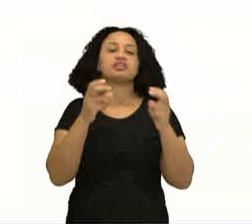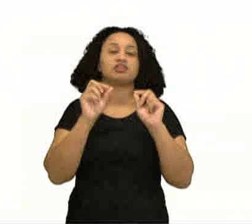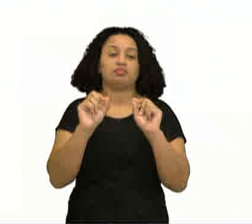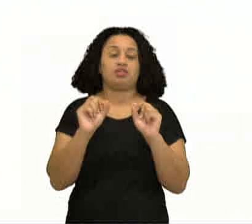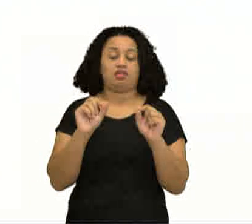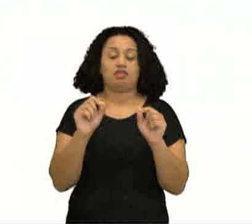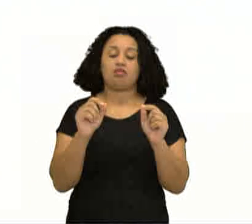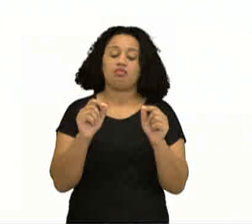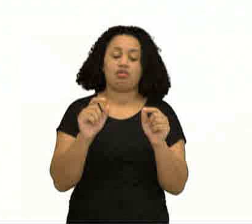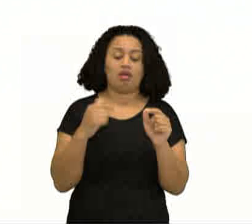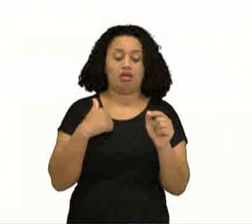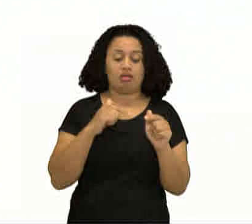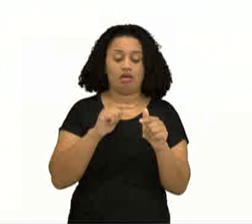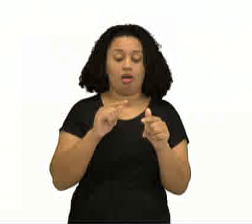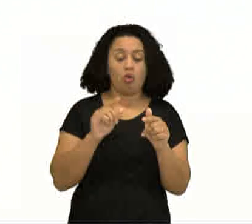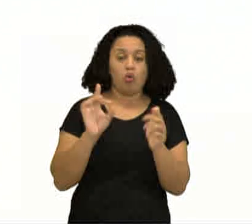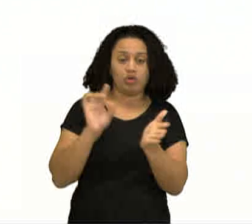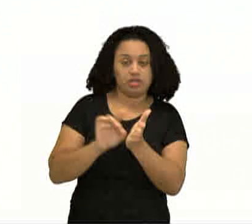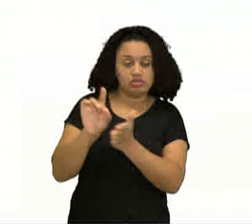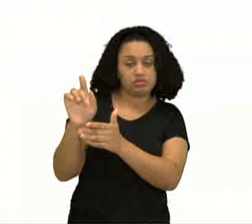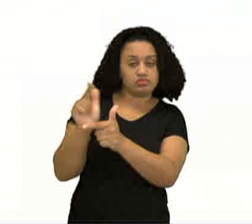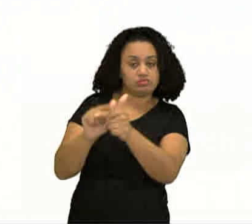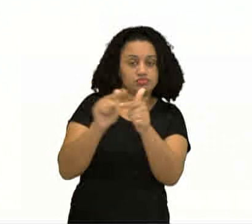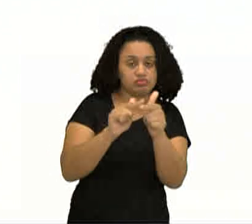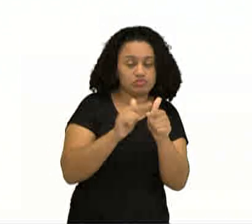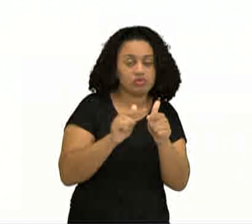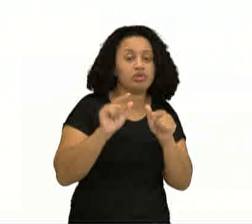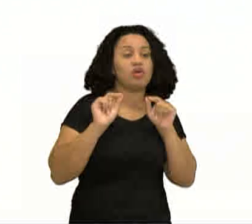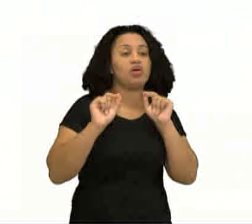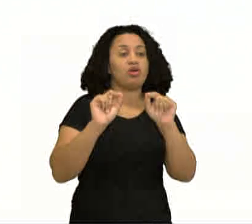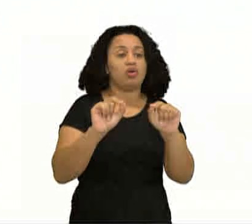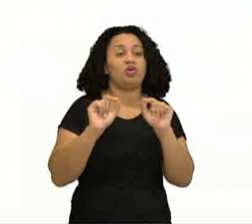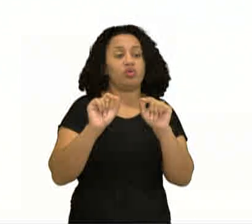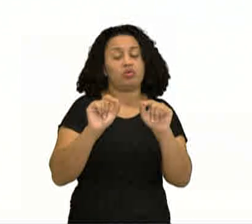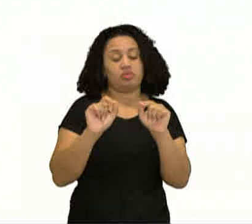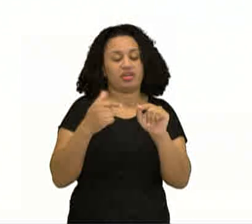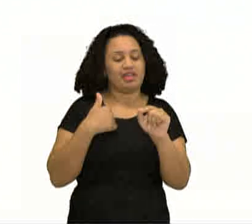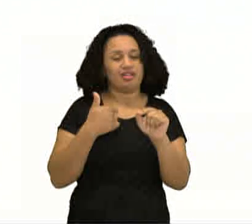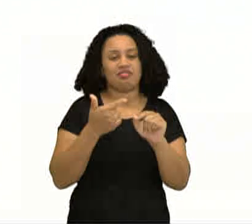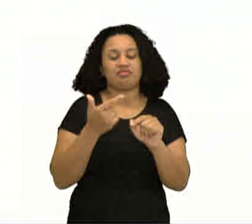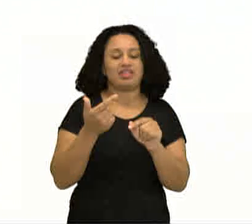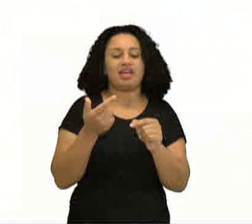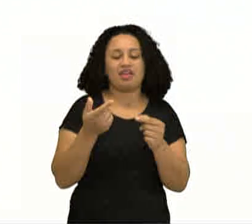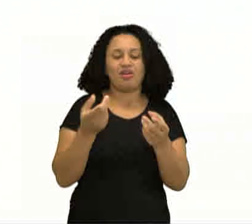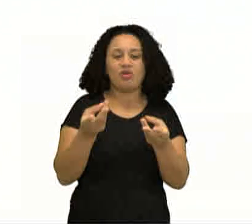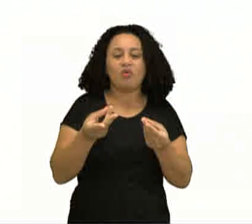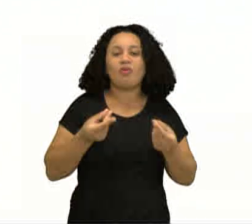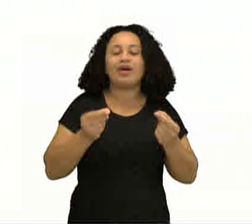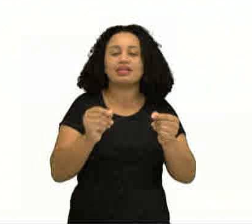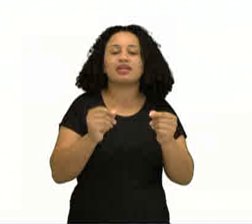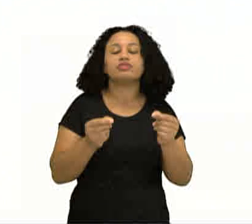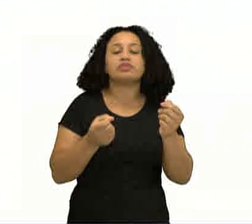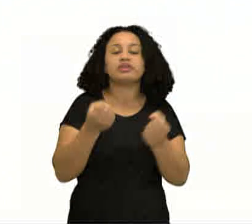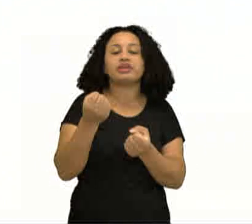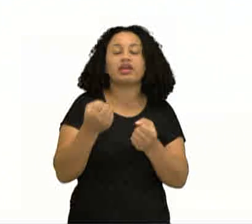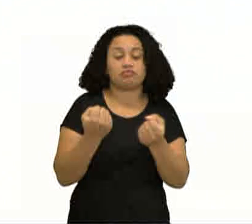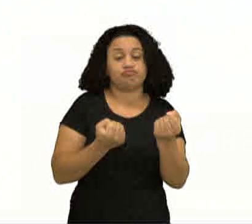gerador de todos esses problemas é a má qualidade dos transportes